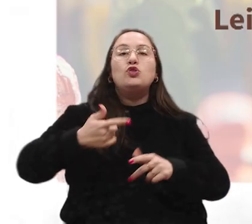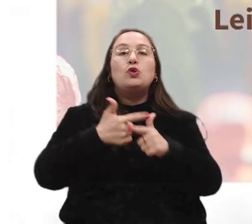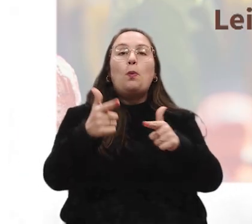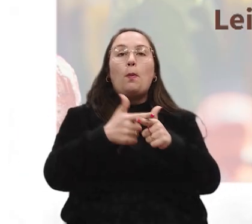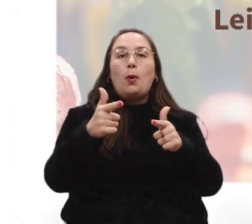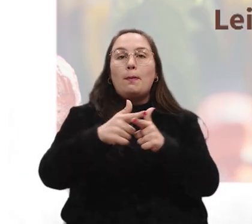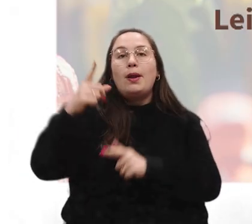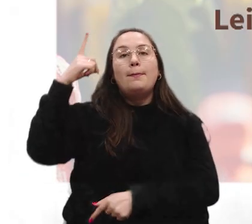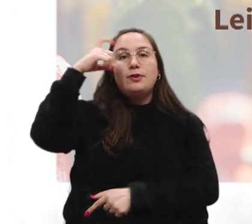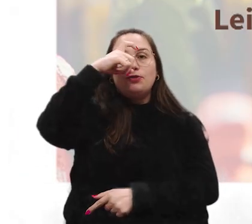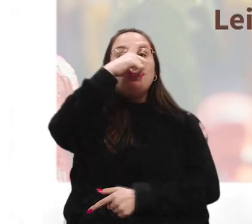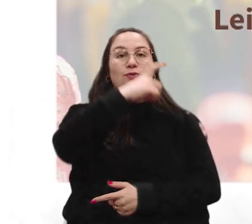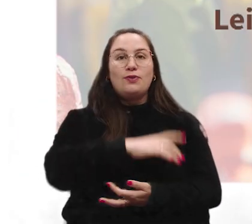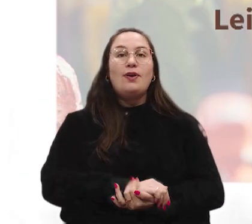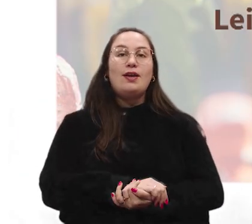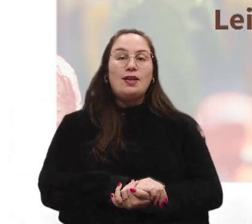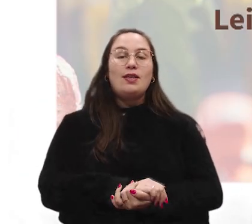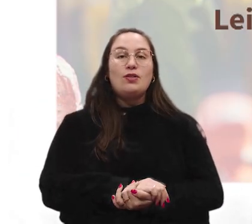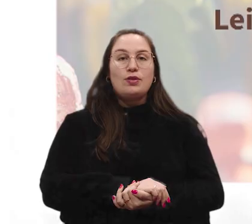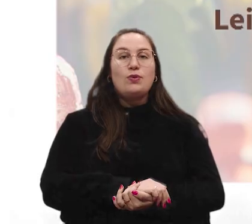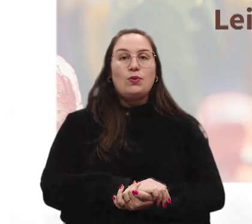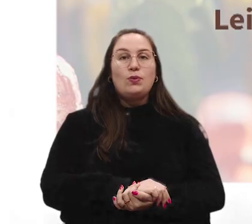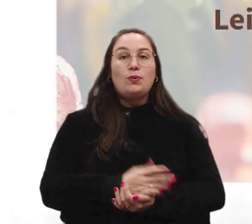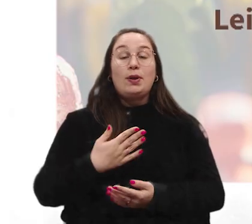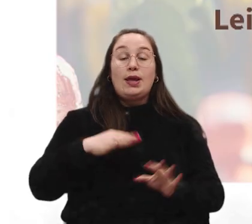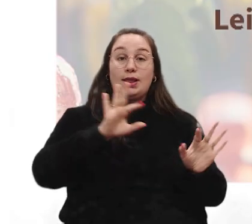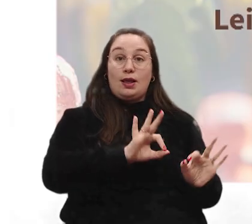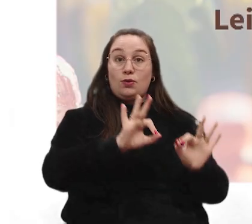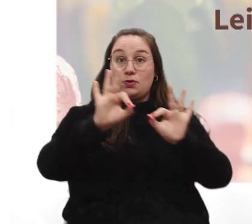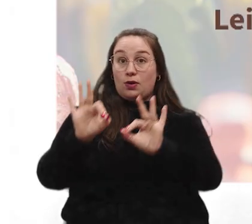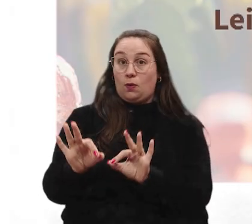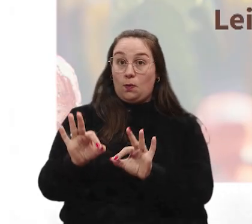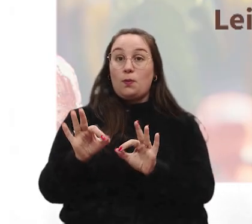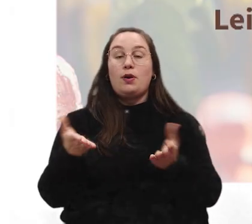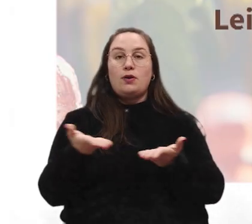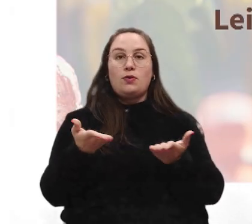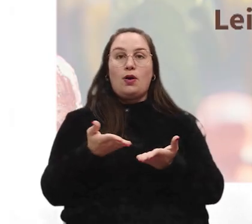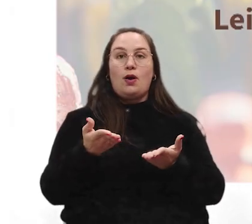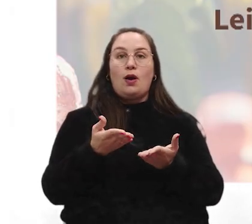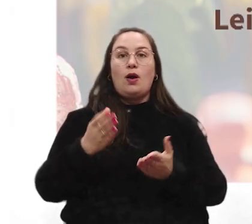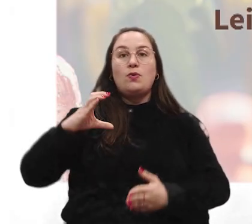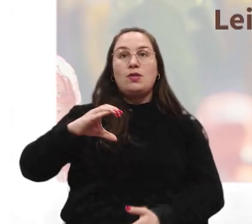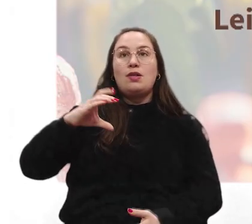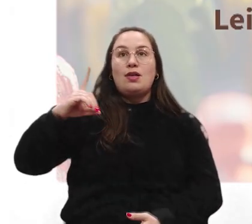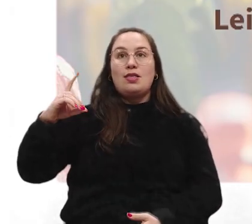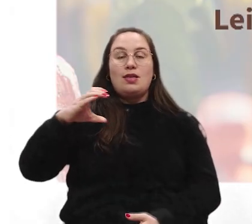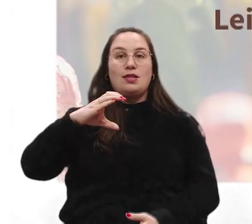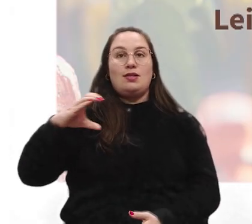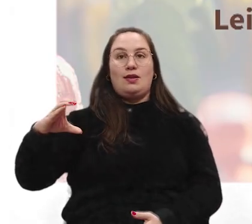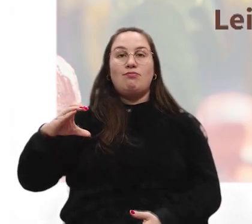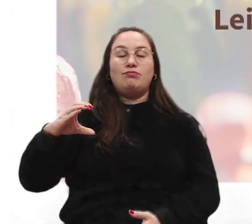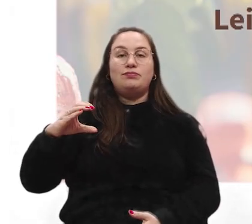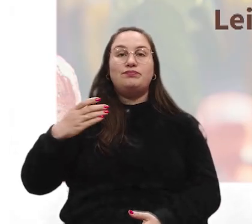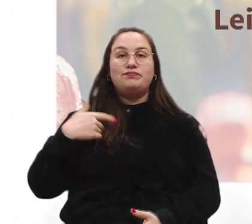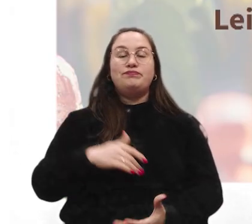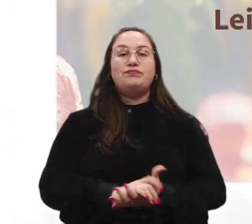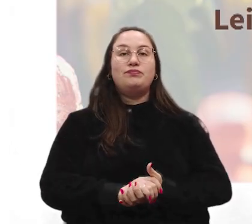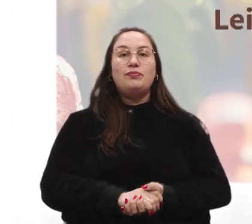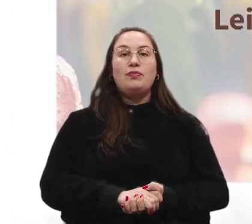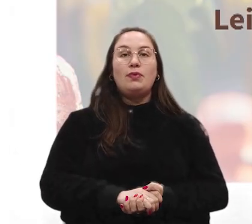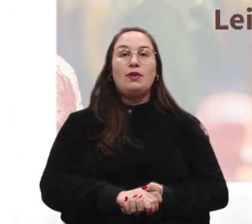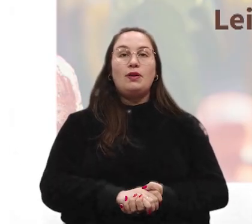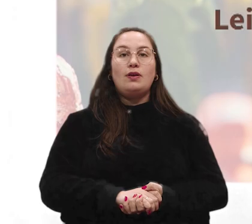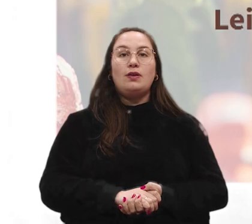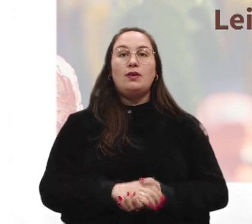sapato, né? A gente está agora na tela para quem está nos acompanhando, para ti que nos acompanha, o Código do Direito do Consumidor. O Código de Defesa do